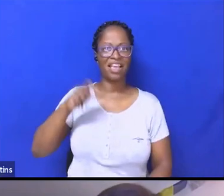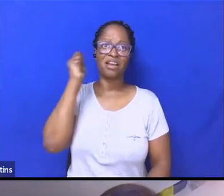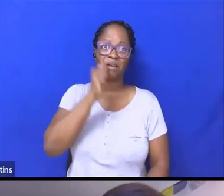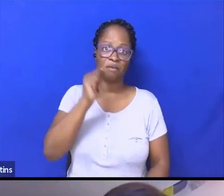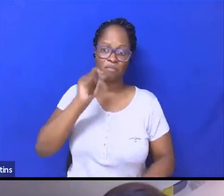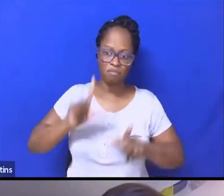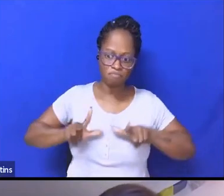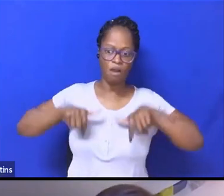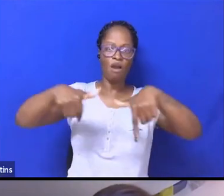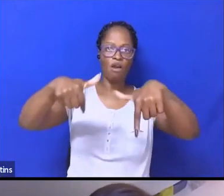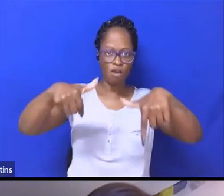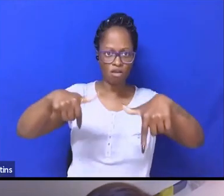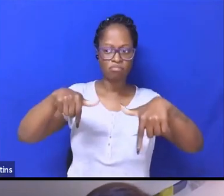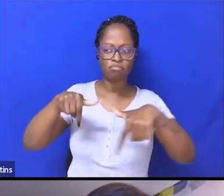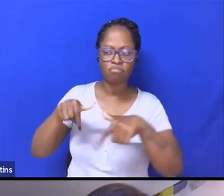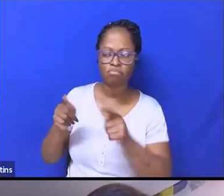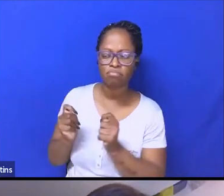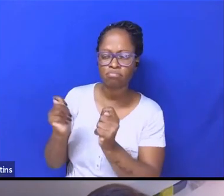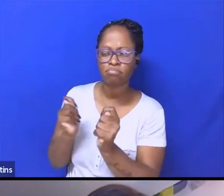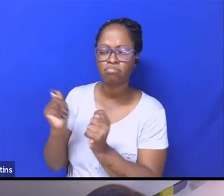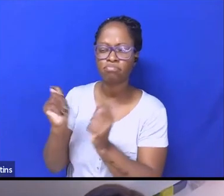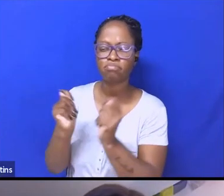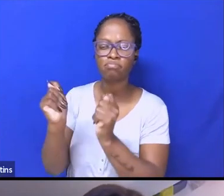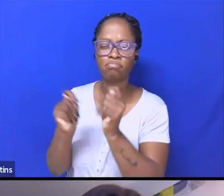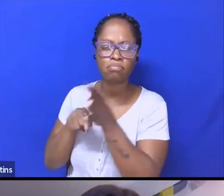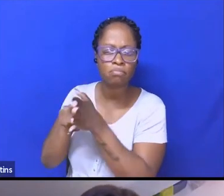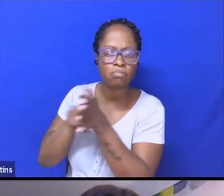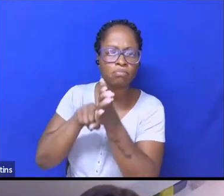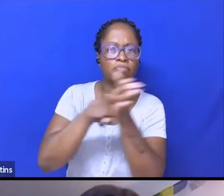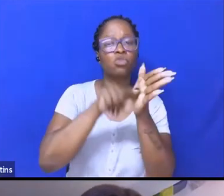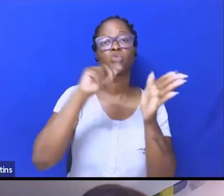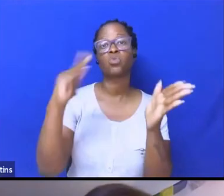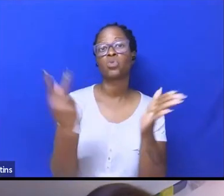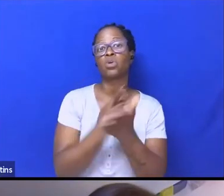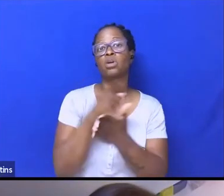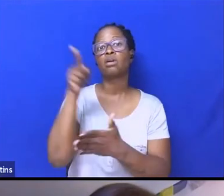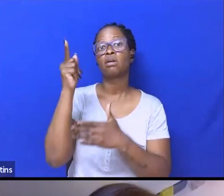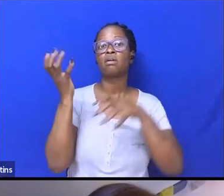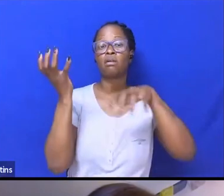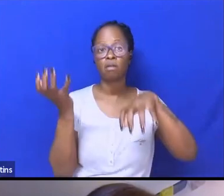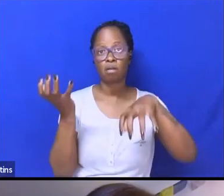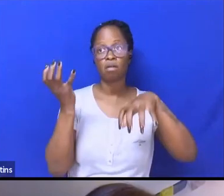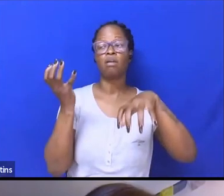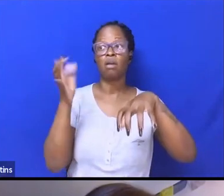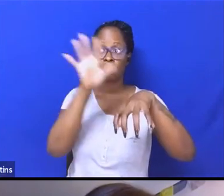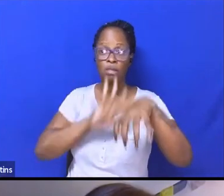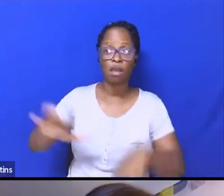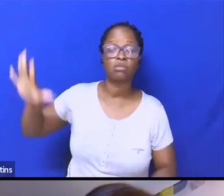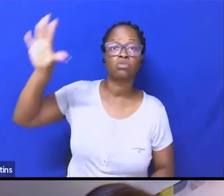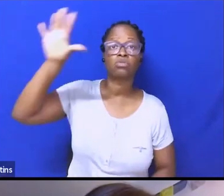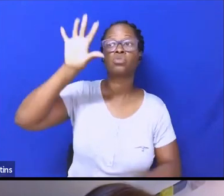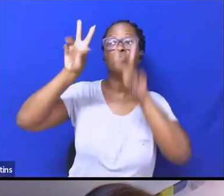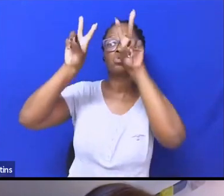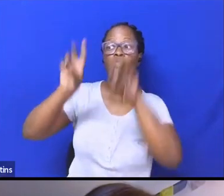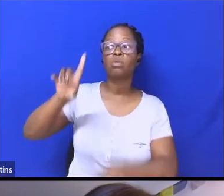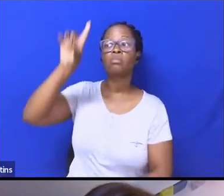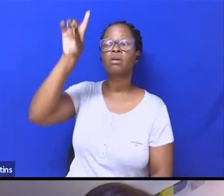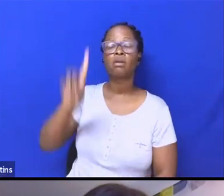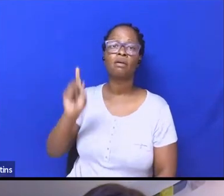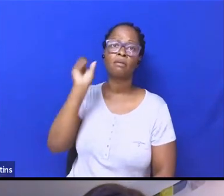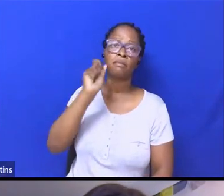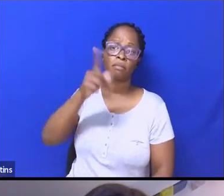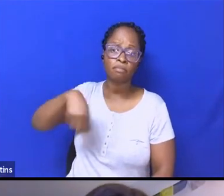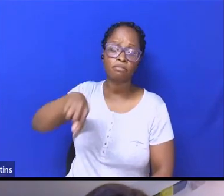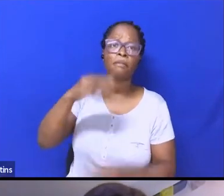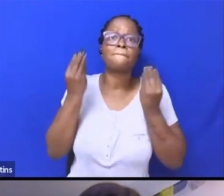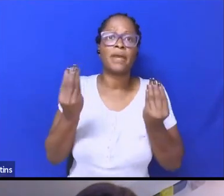levantamento um monitoramento ali sistemático principalmente do que acontece no congresso nacional em relação aos direitos das mulheres justamente para que a gente consiga